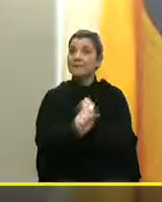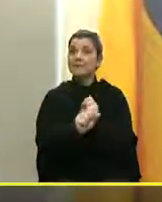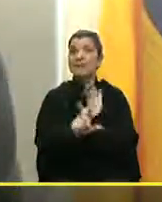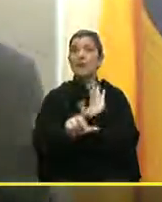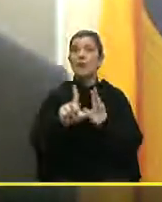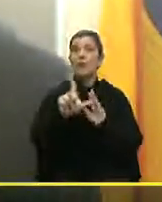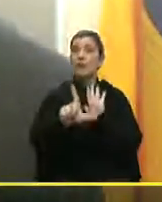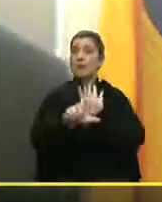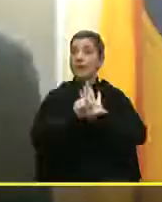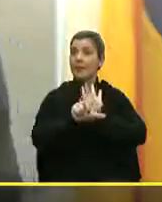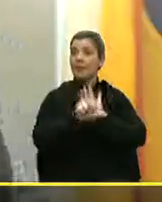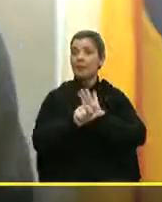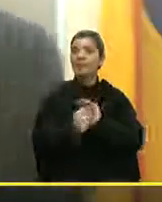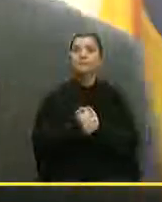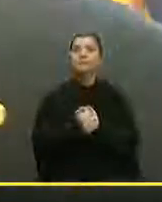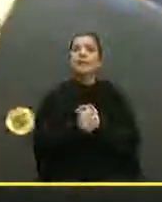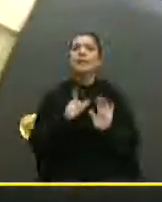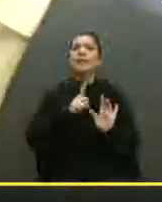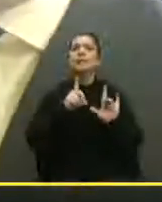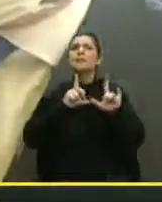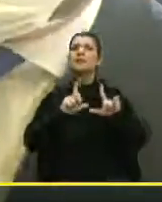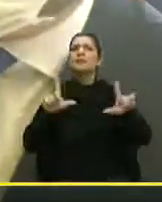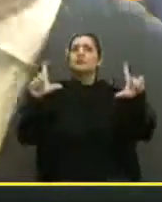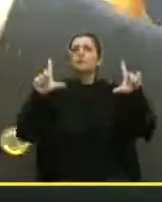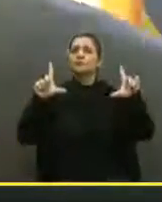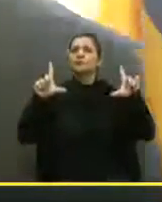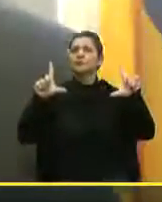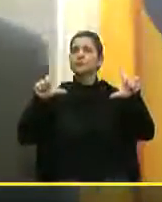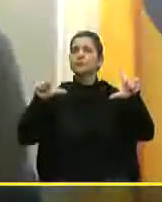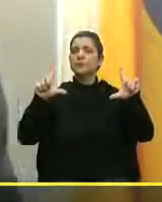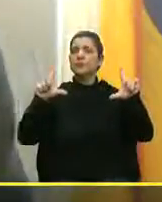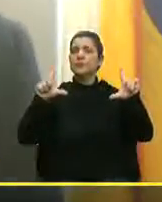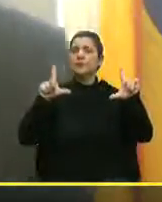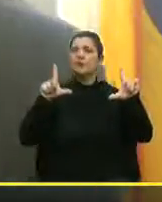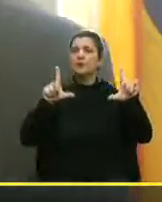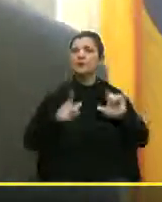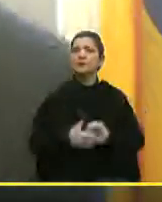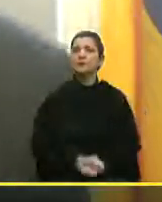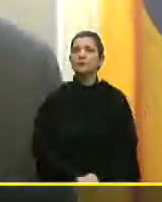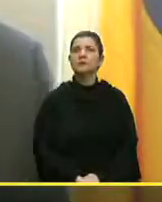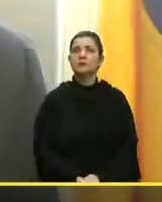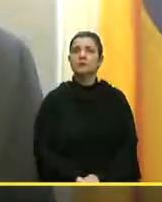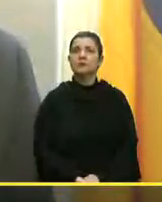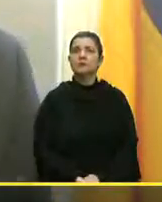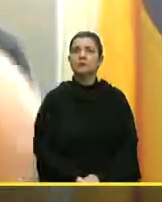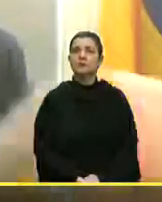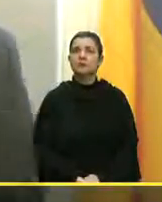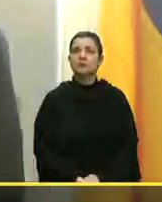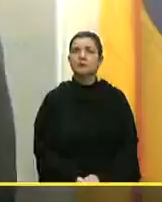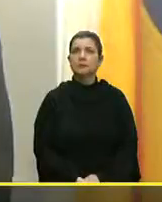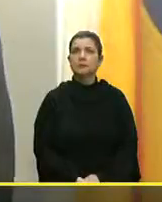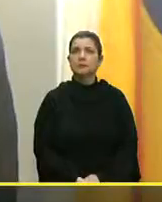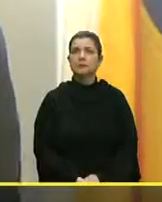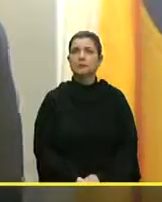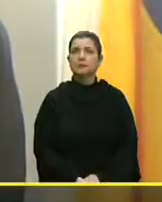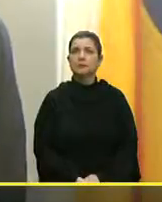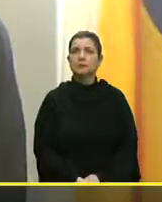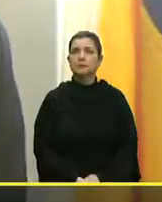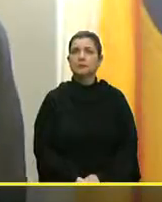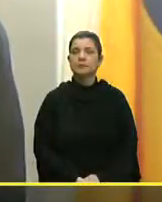uma apresentação para colocar na tela eu não consigo enxergar ela daqui mas gostaria de ver se ela tá ali se puder Milton virar teve um pouquinho para poder